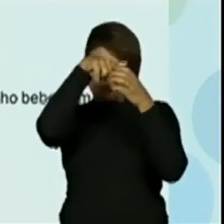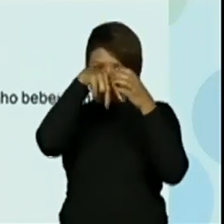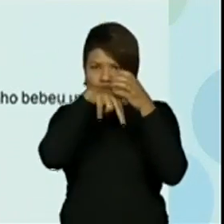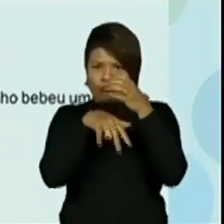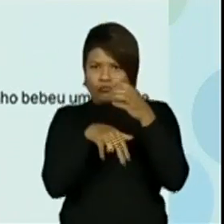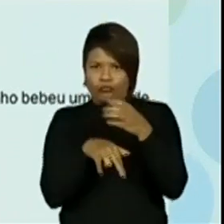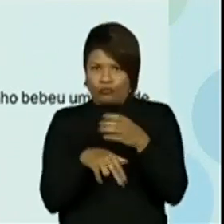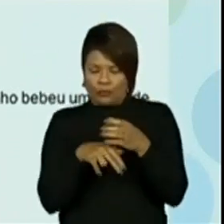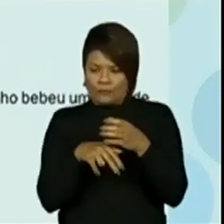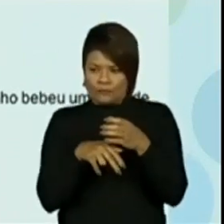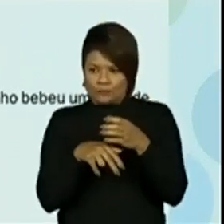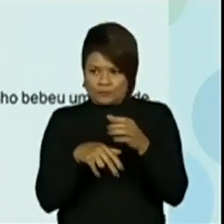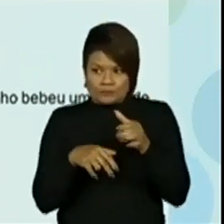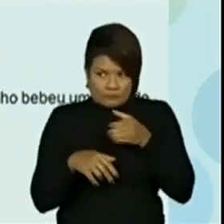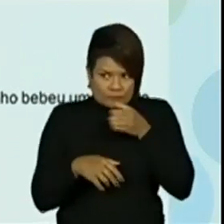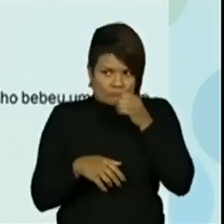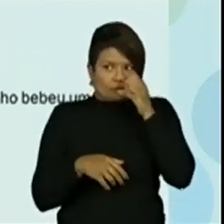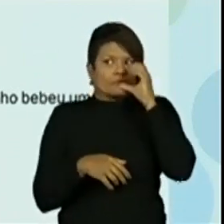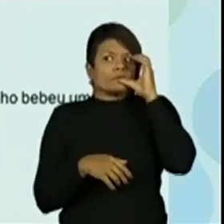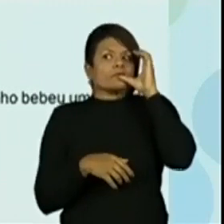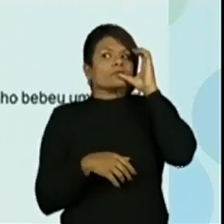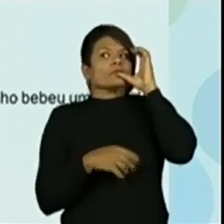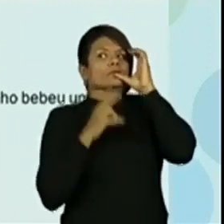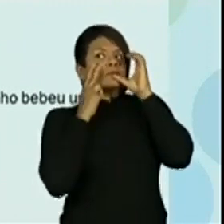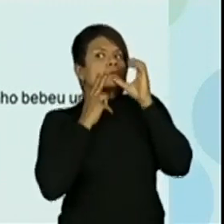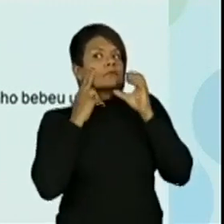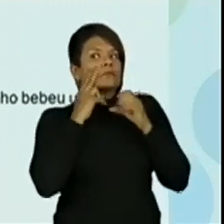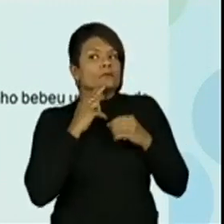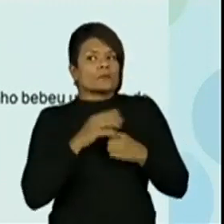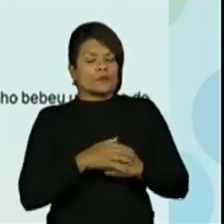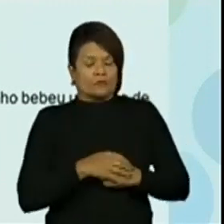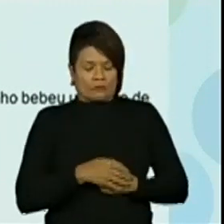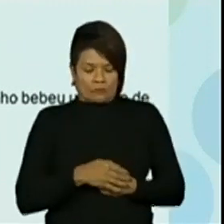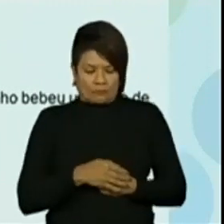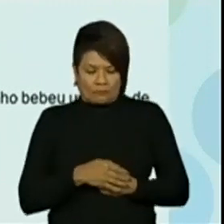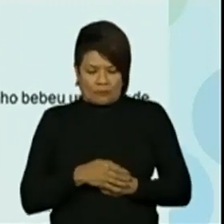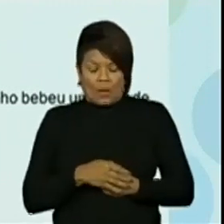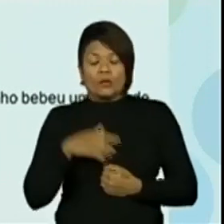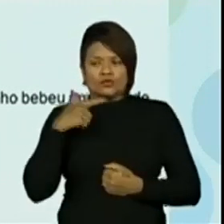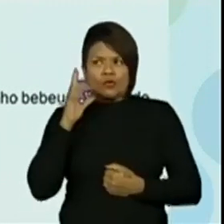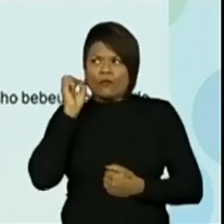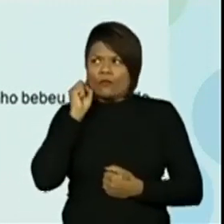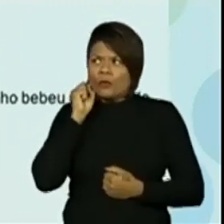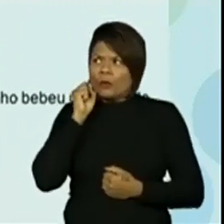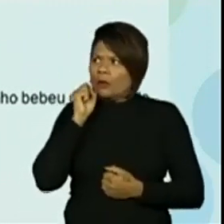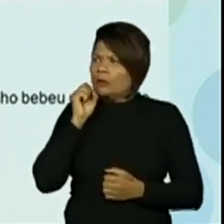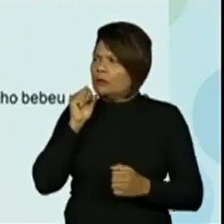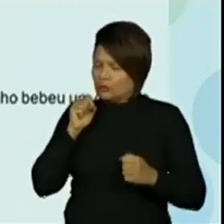bebeu um copo de vinho. Depois a voz tornou a perguntar.